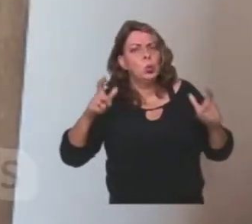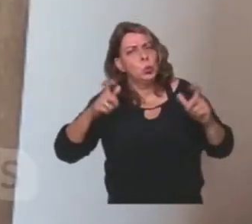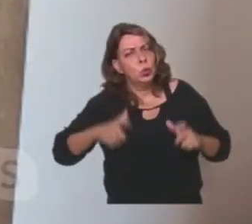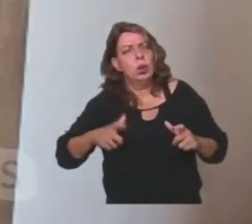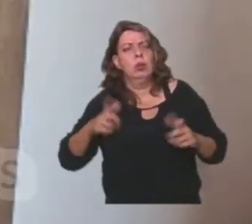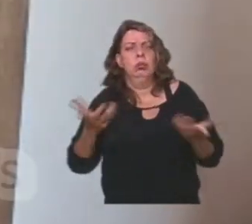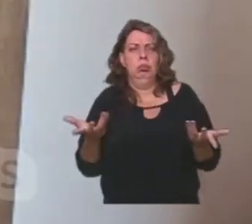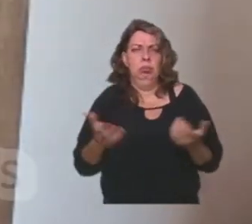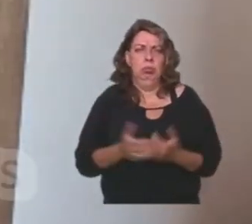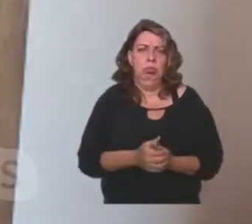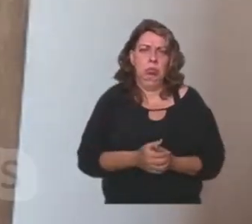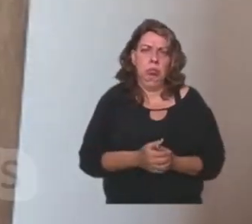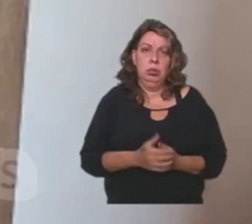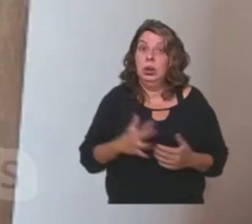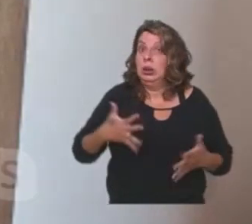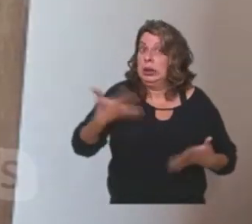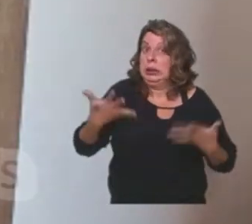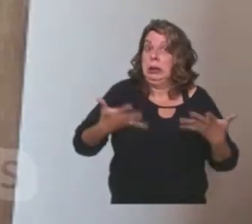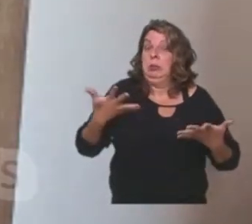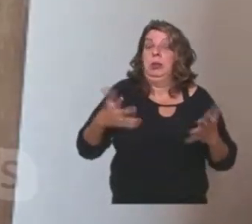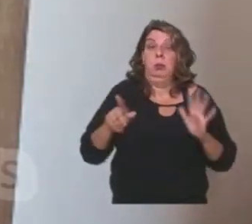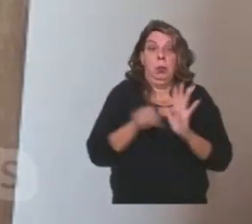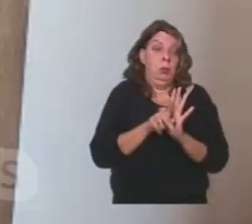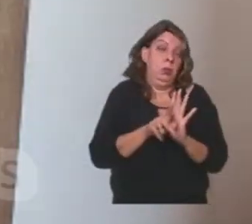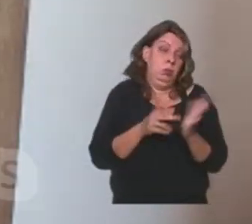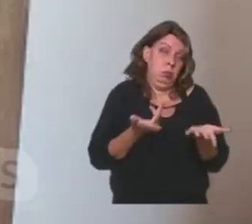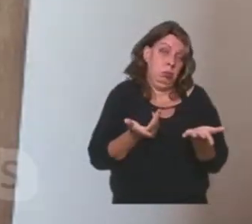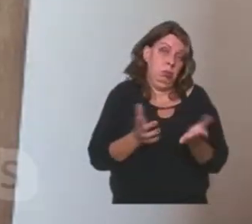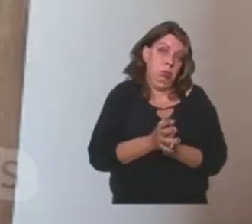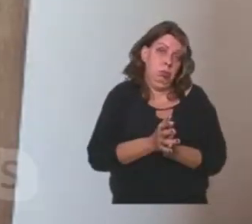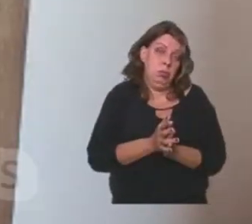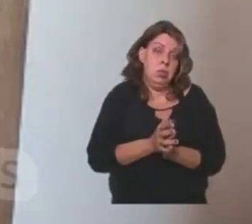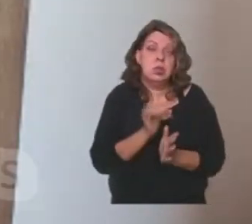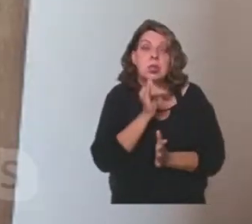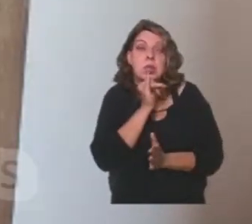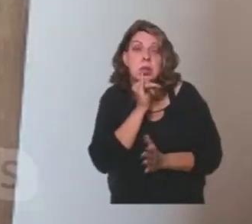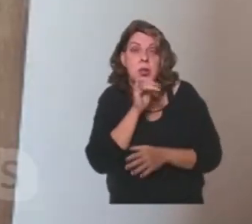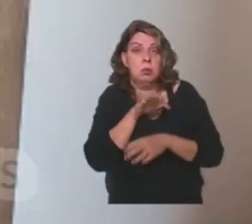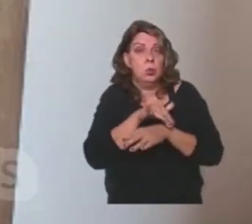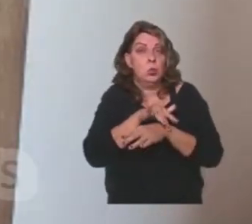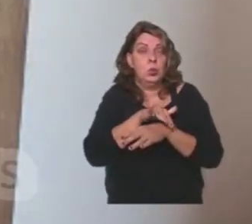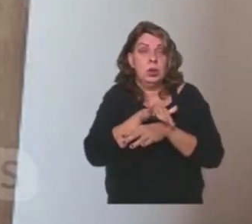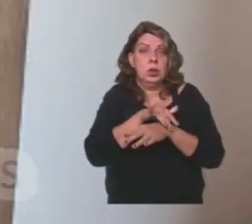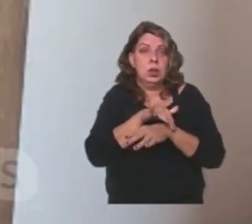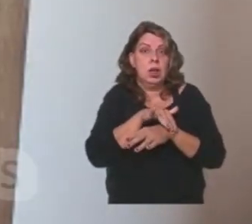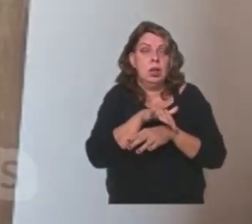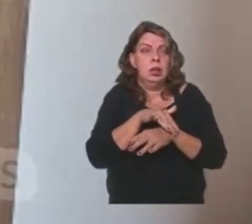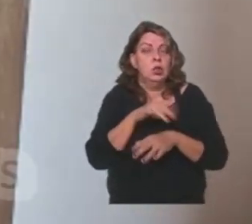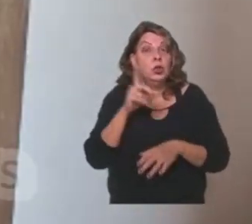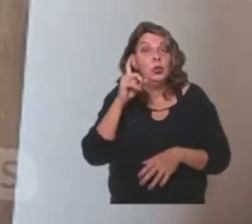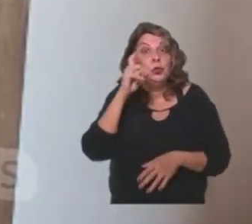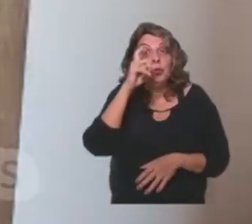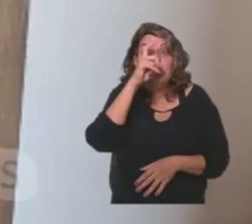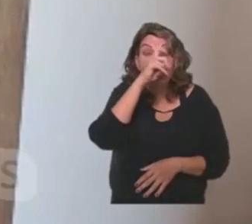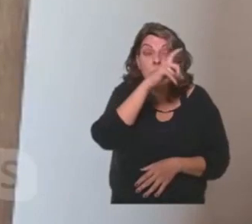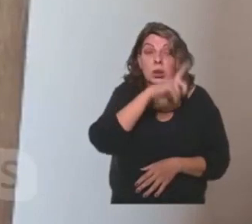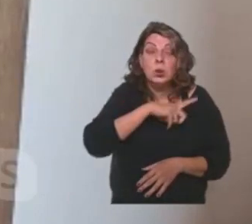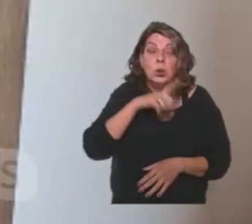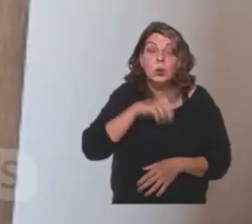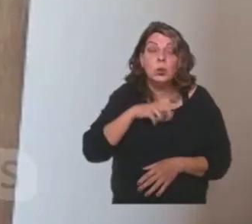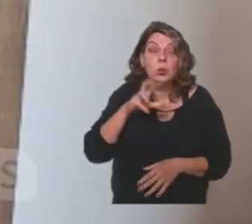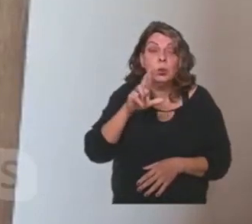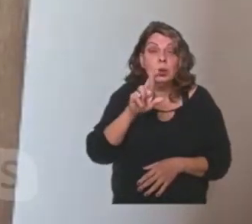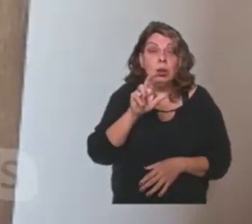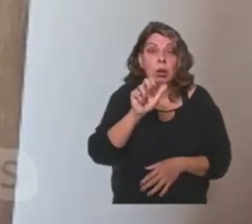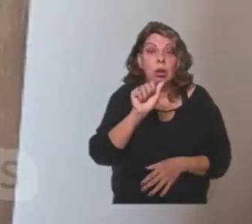mesmo encaminhando para tratamentos especializados, caso seja, até, por exemplo, uma doença rara. Então, programa completo, temos uma